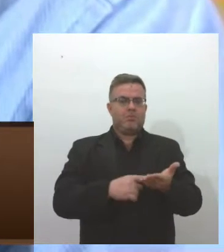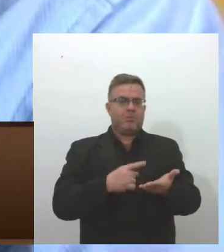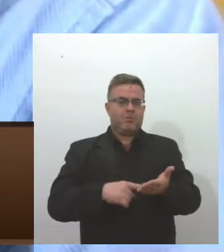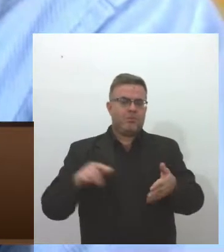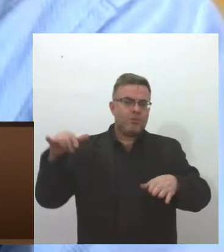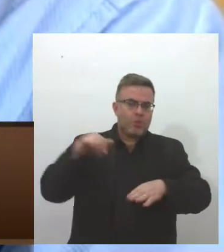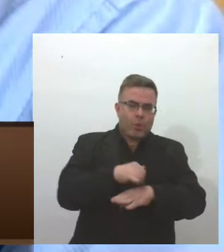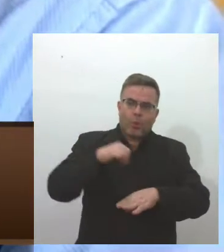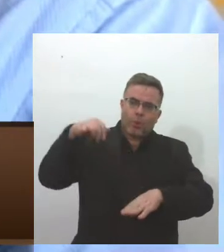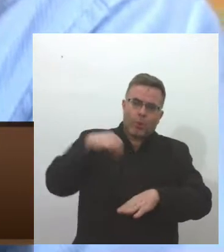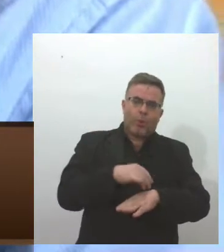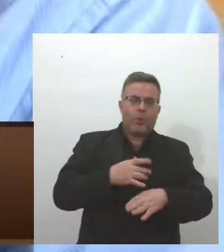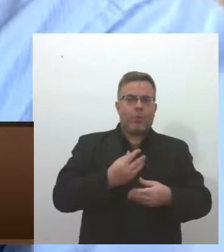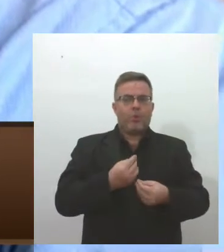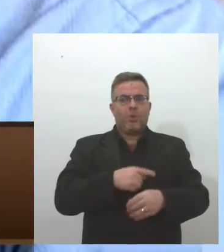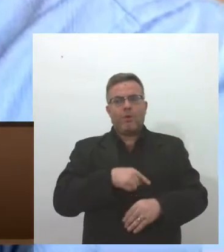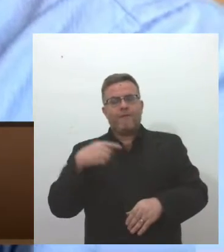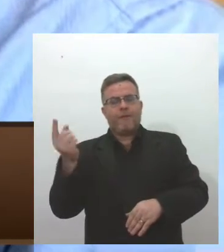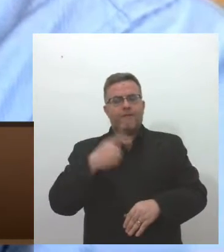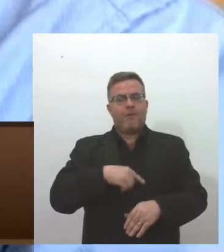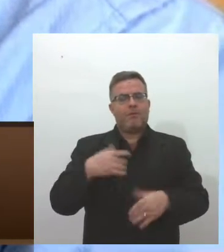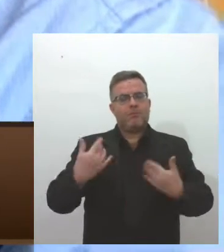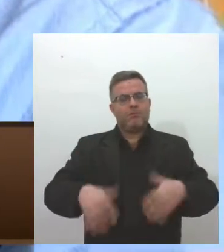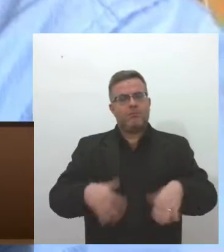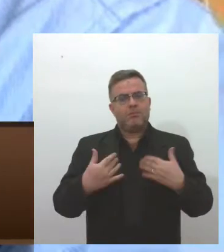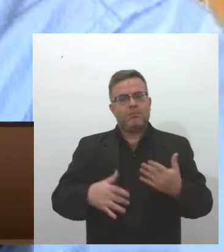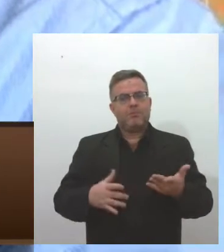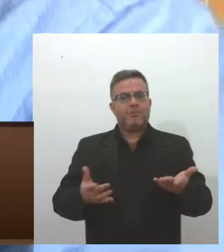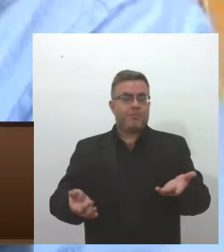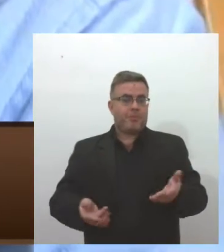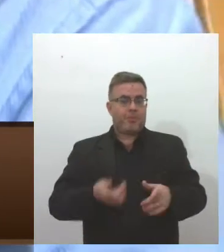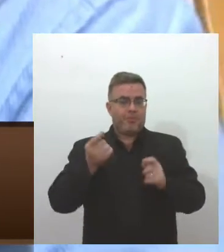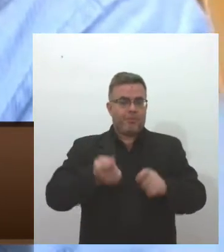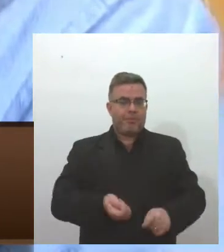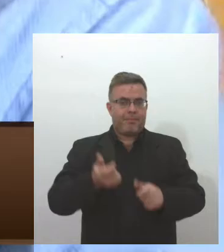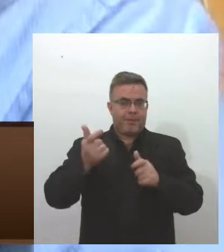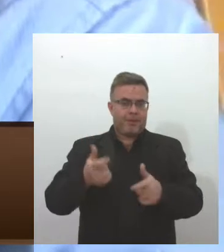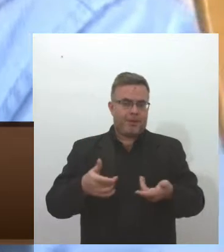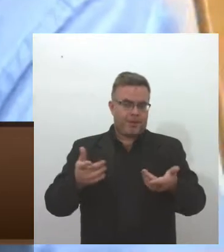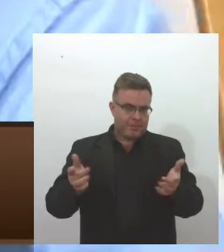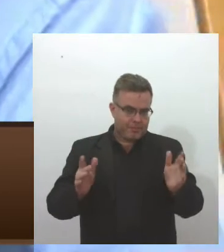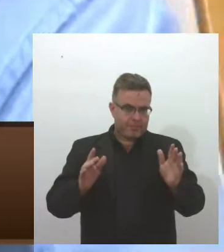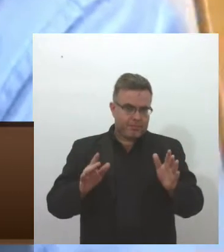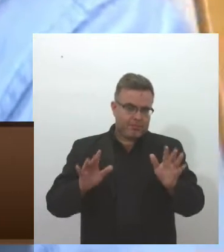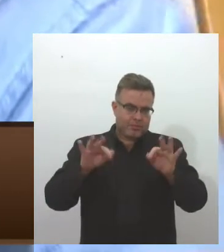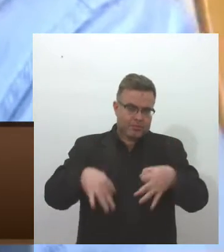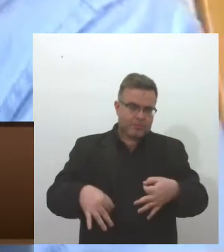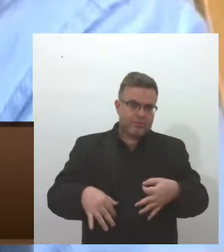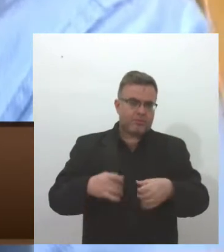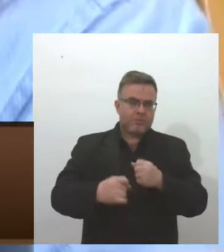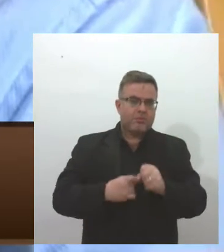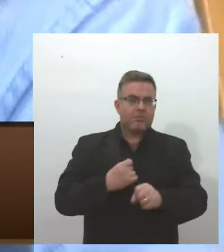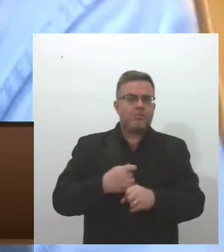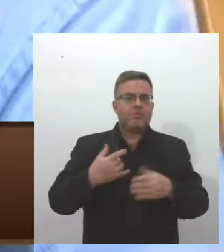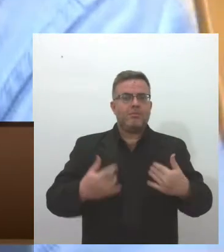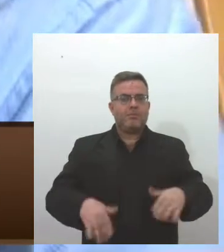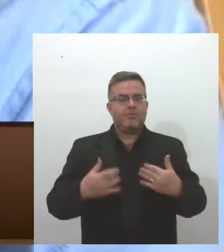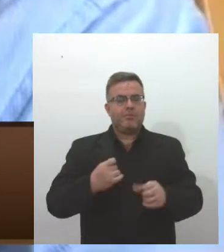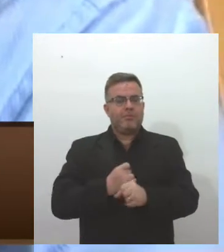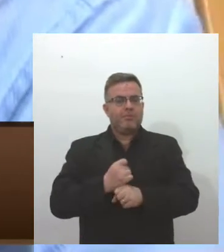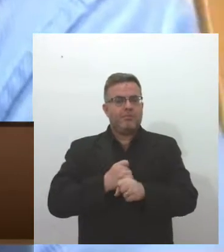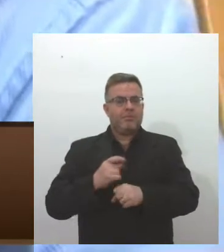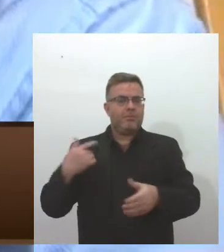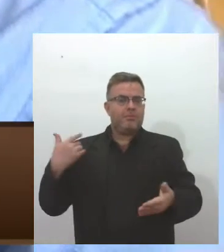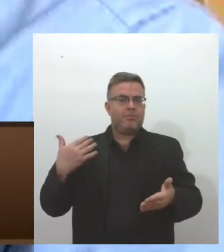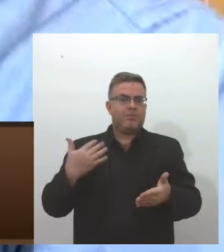muitas novidades em relação a voos no final do ano, inclusive a volta de voos charters. Depois de muitos anos, Sergipe vai voltar